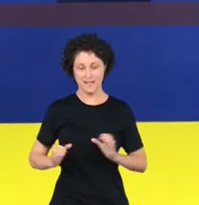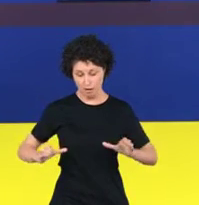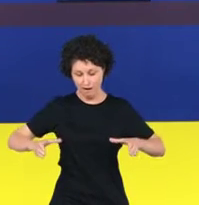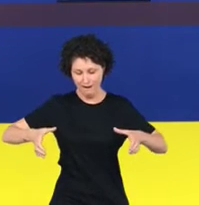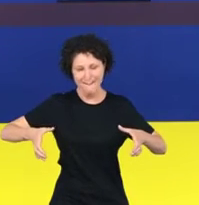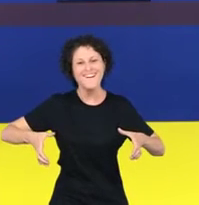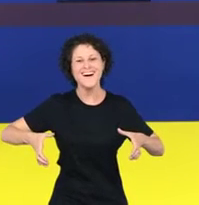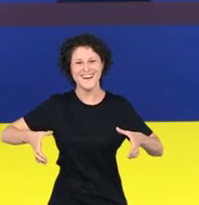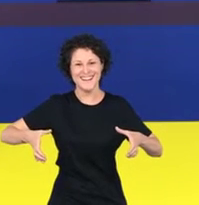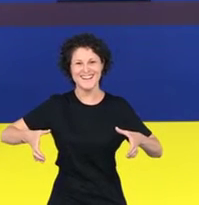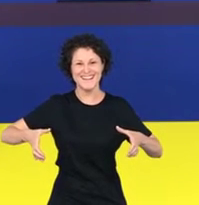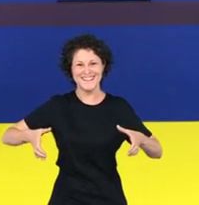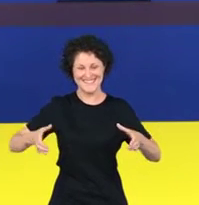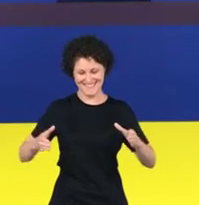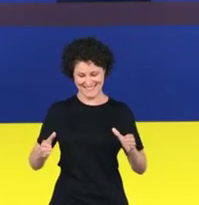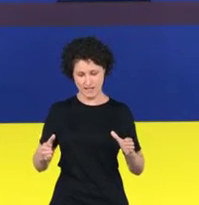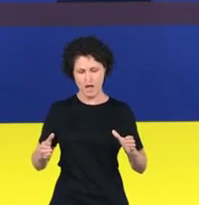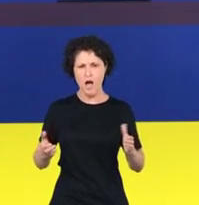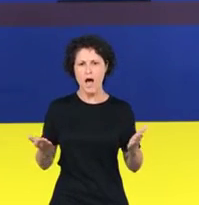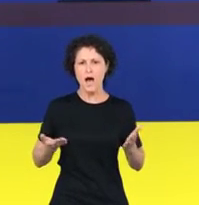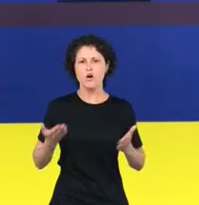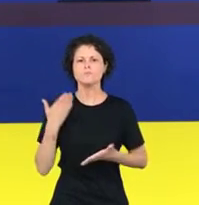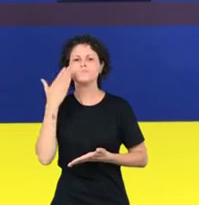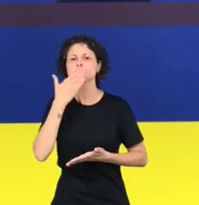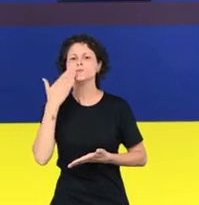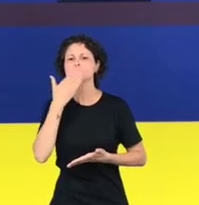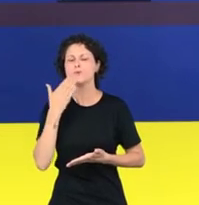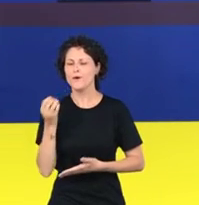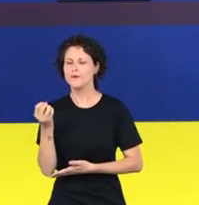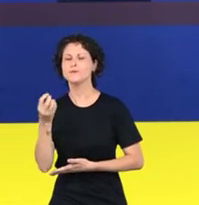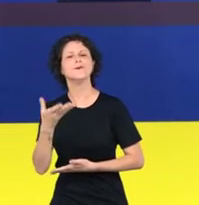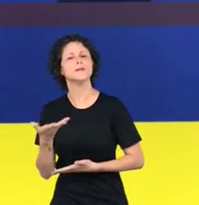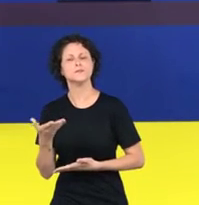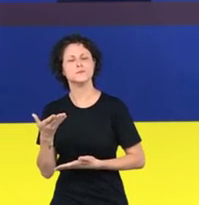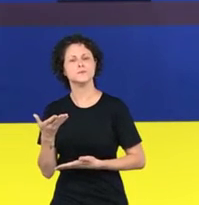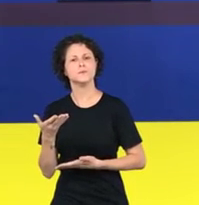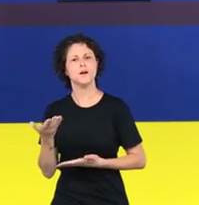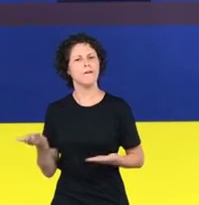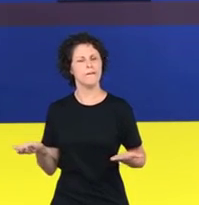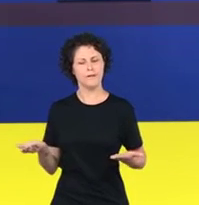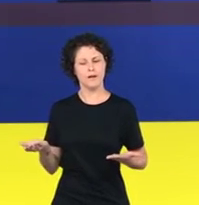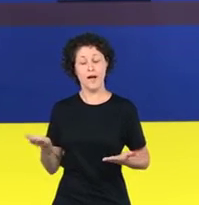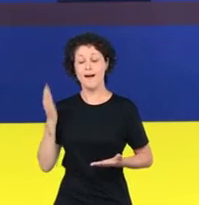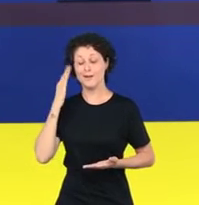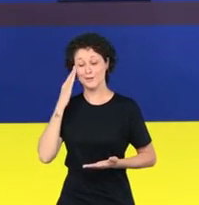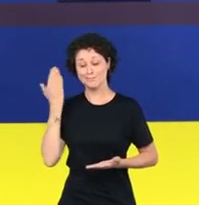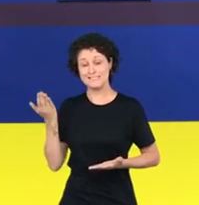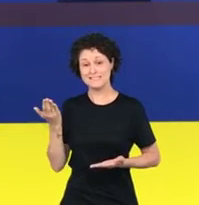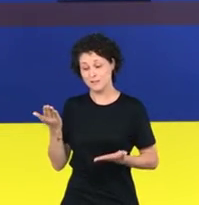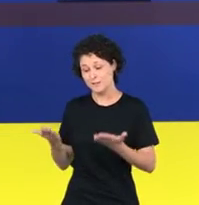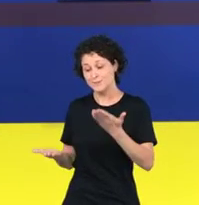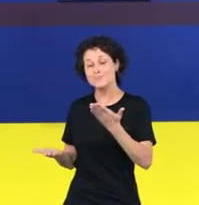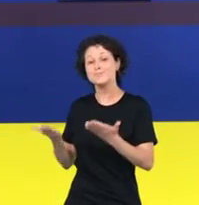Pronto, tudo misturado. Para acrescentar o açúcar, eu preciso saber qual é a quantidade. Para isso,